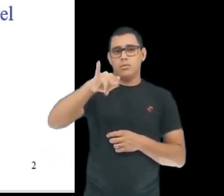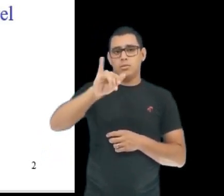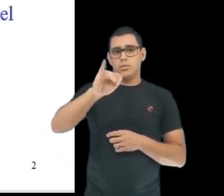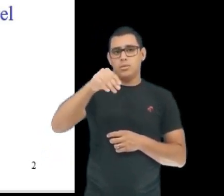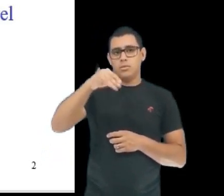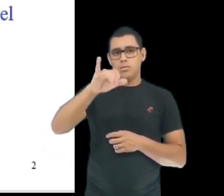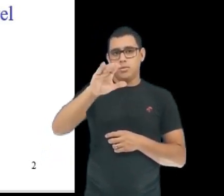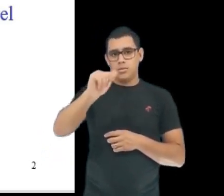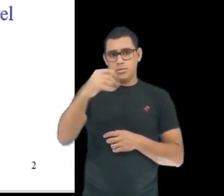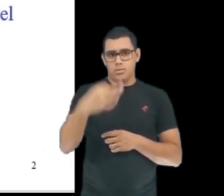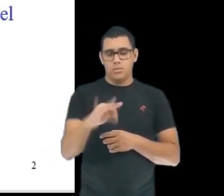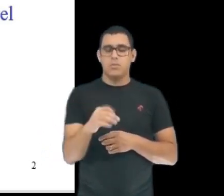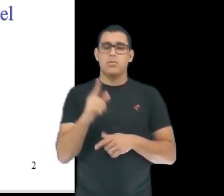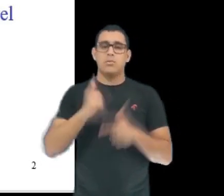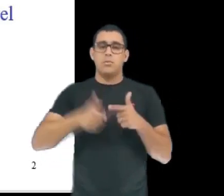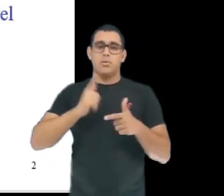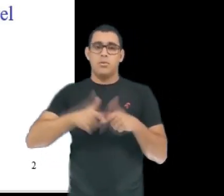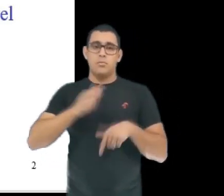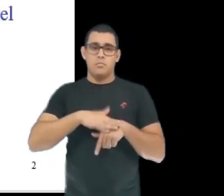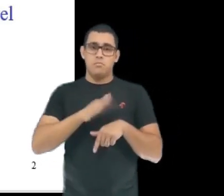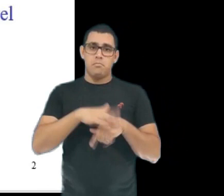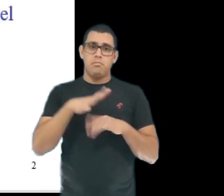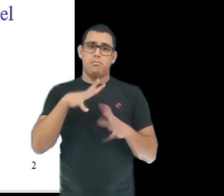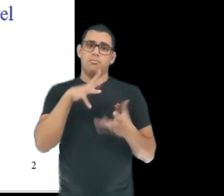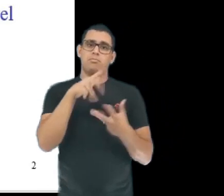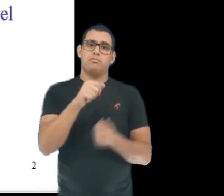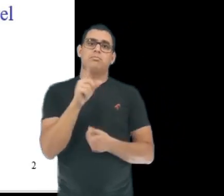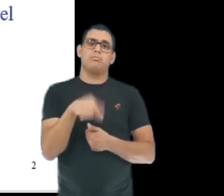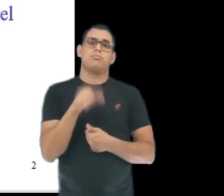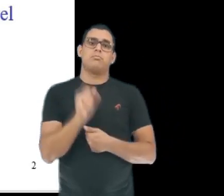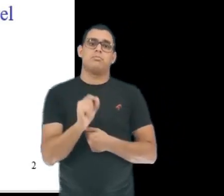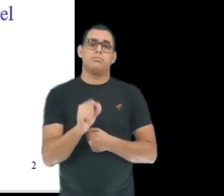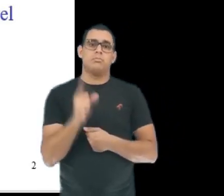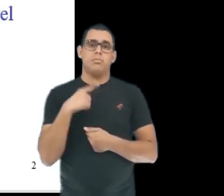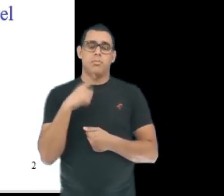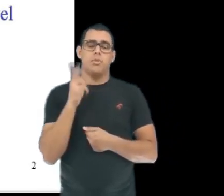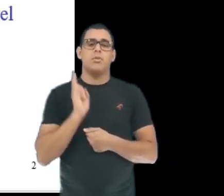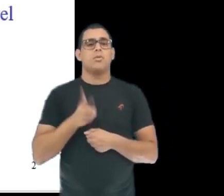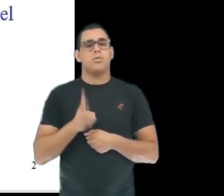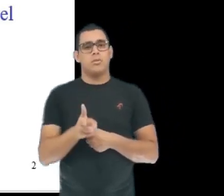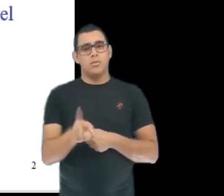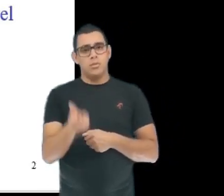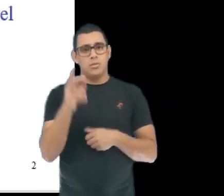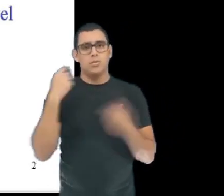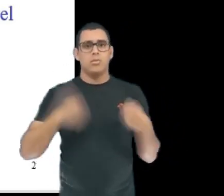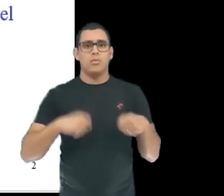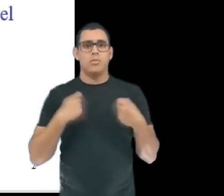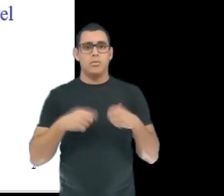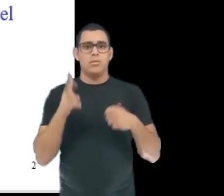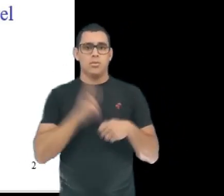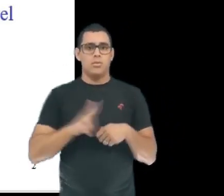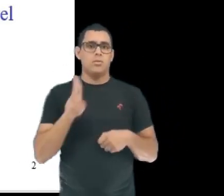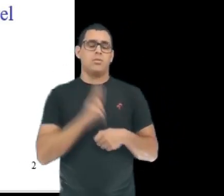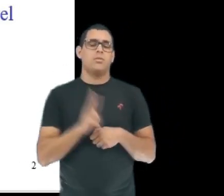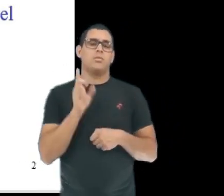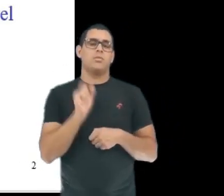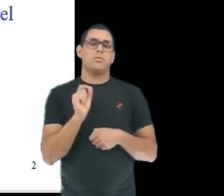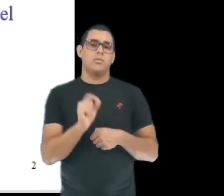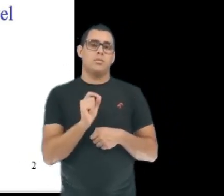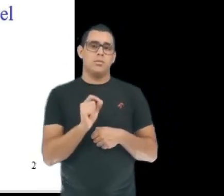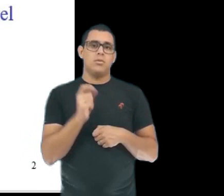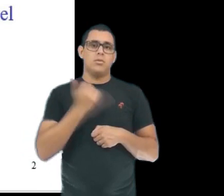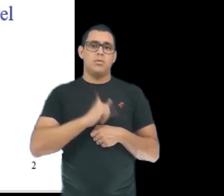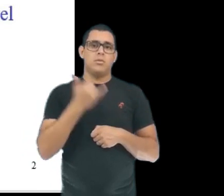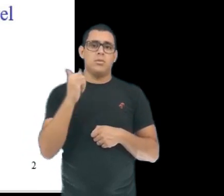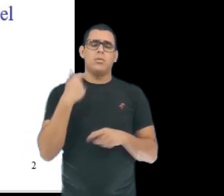temos a seguinte afirmação: um dos grandes problemas mundiais é a constante necessidade de geração